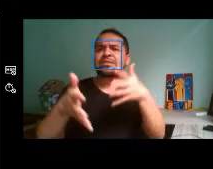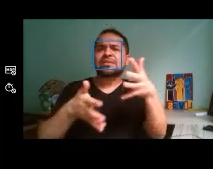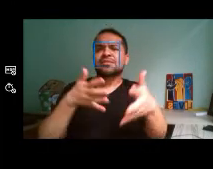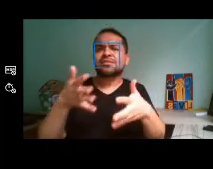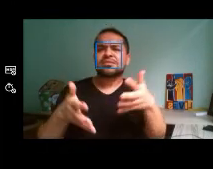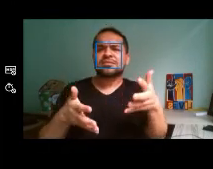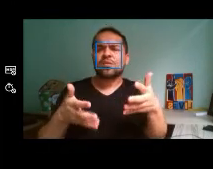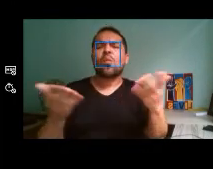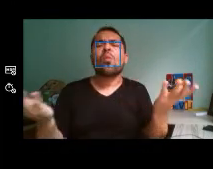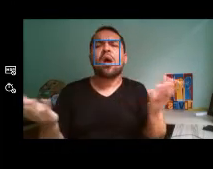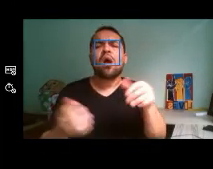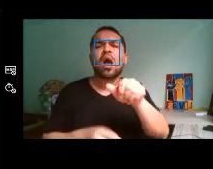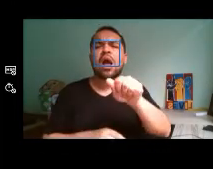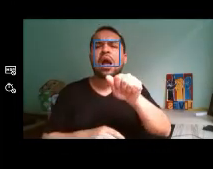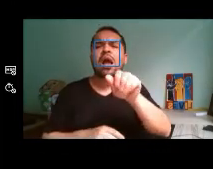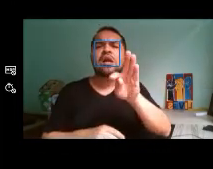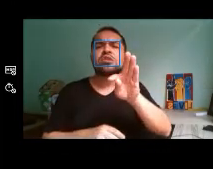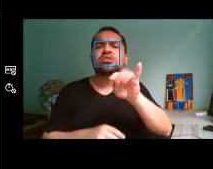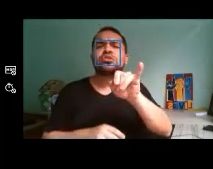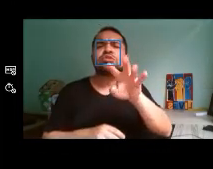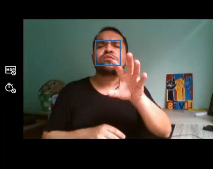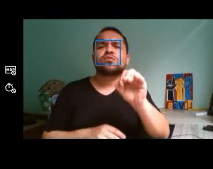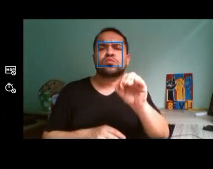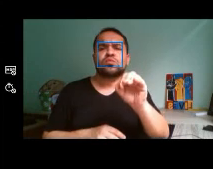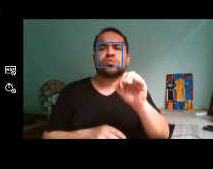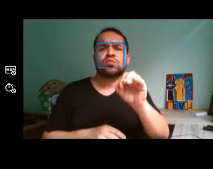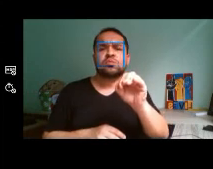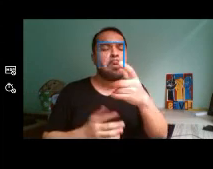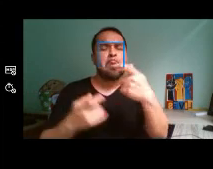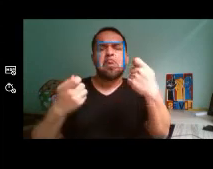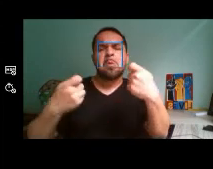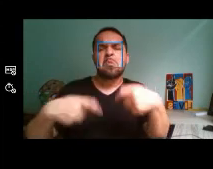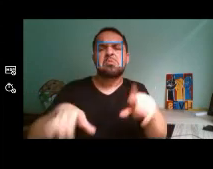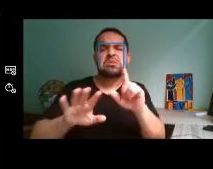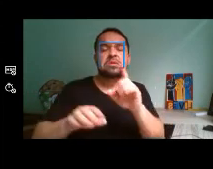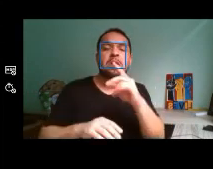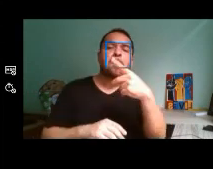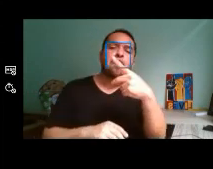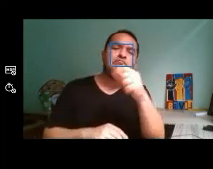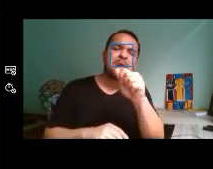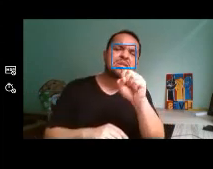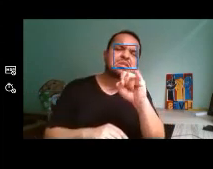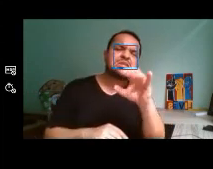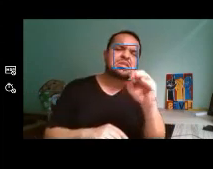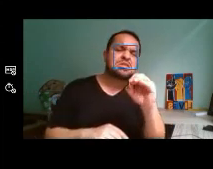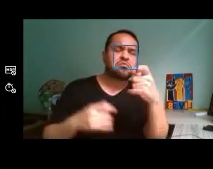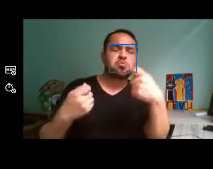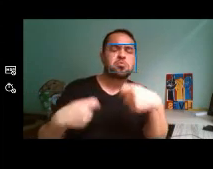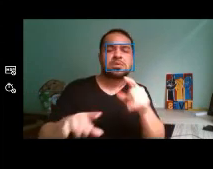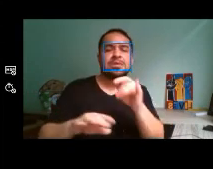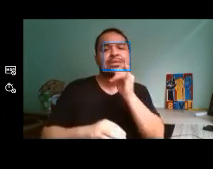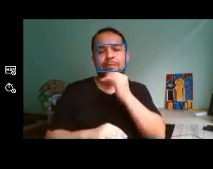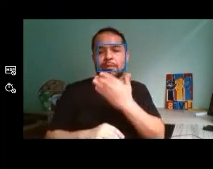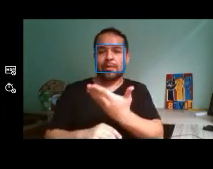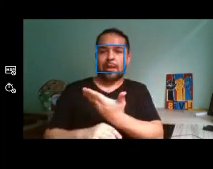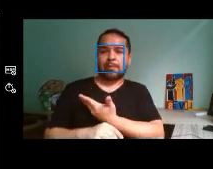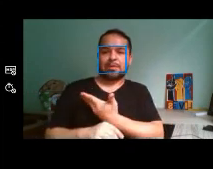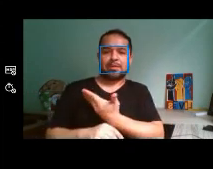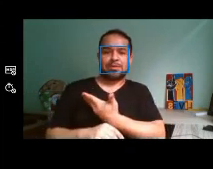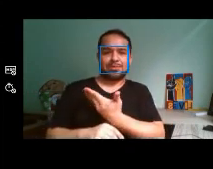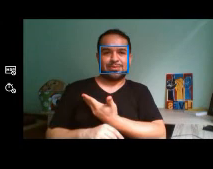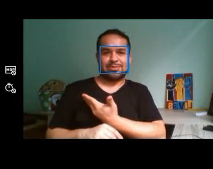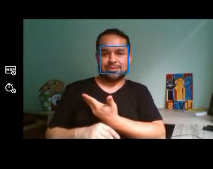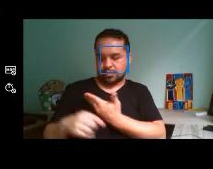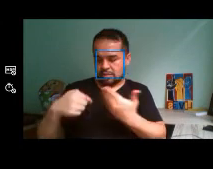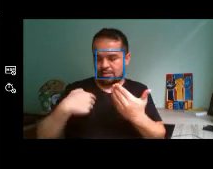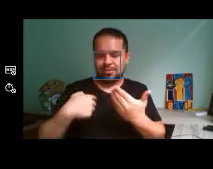som. E em língua de sinais? Quais são os articuladores ativos? Nessa atividade você não vai precisar falar